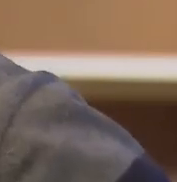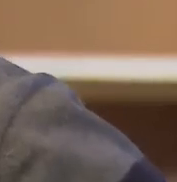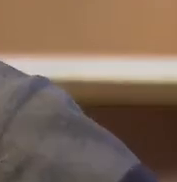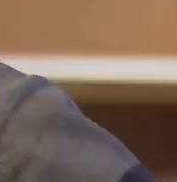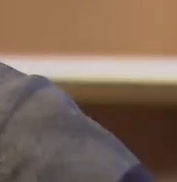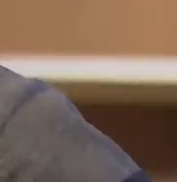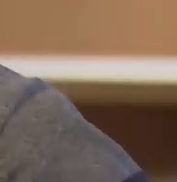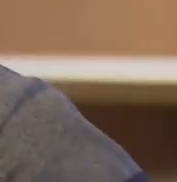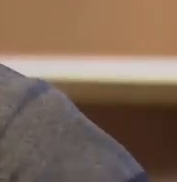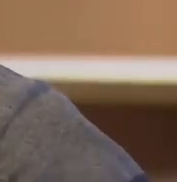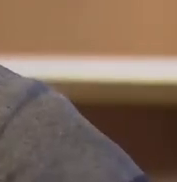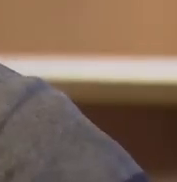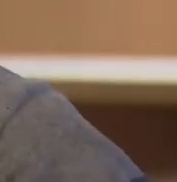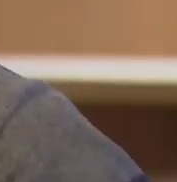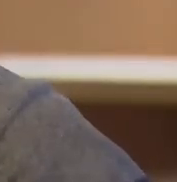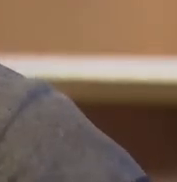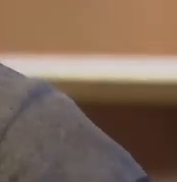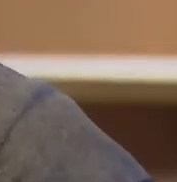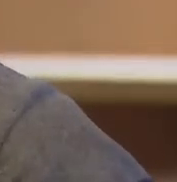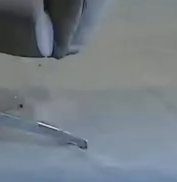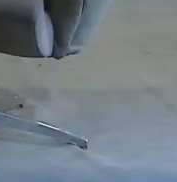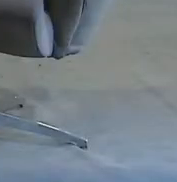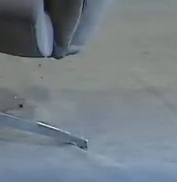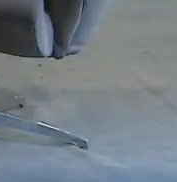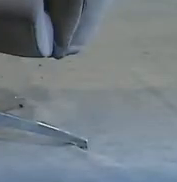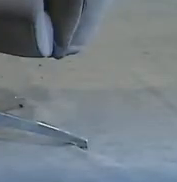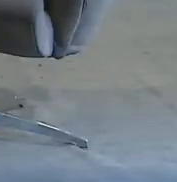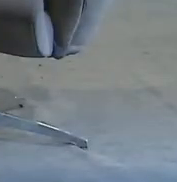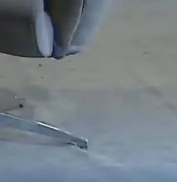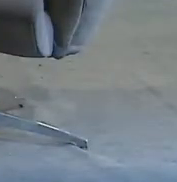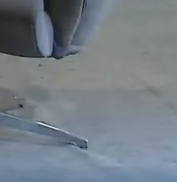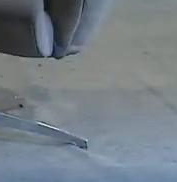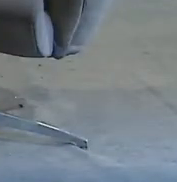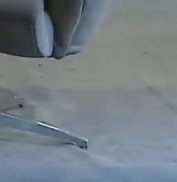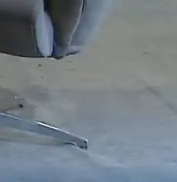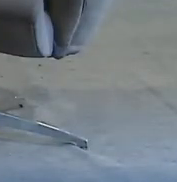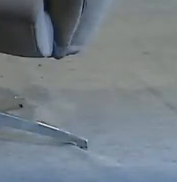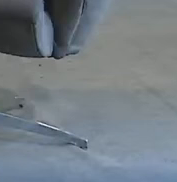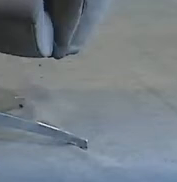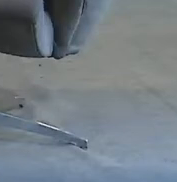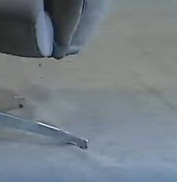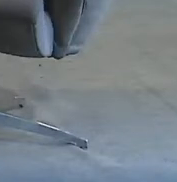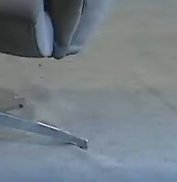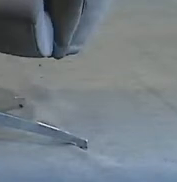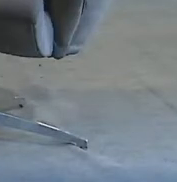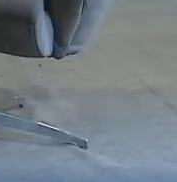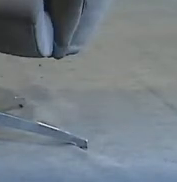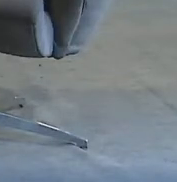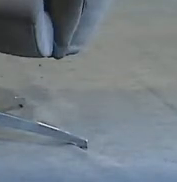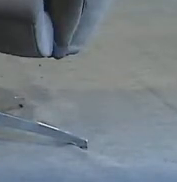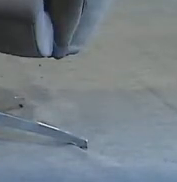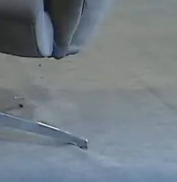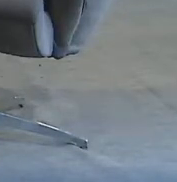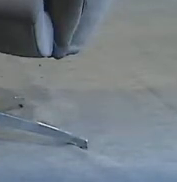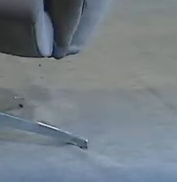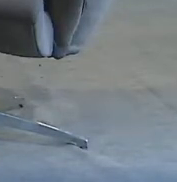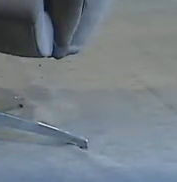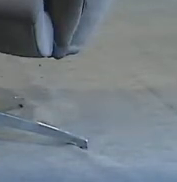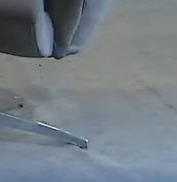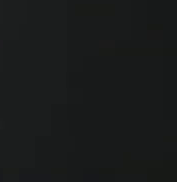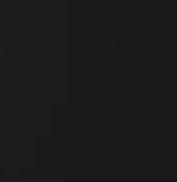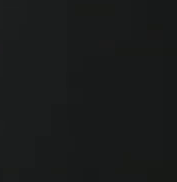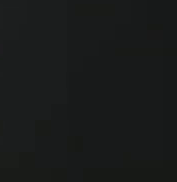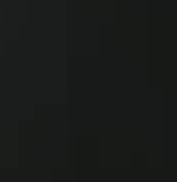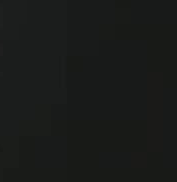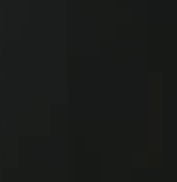William. É uma alegria estar aqui com todos vocês. Olha, teremos também um músico aqui, o tecladista, o Jean ali no teclado. Seja bem-vindo, Jean. Inclusive,